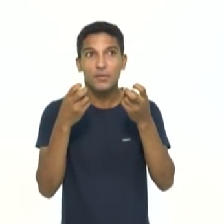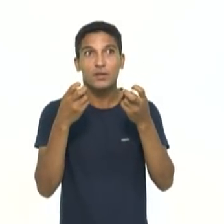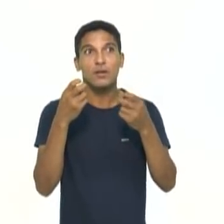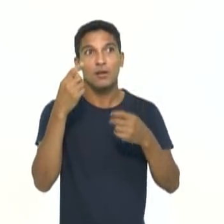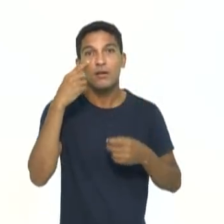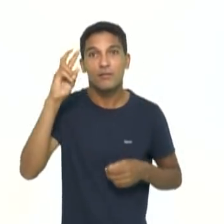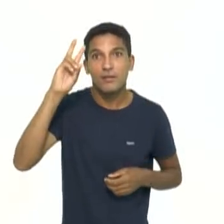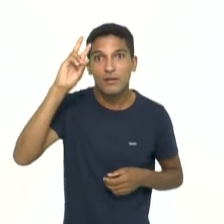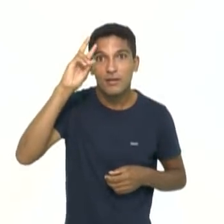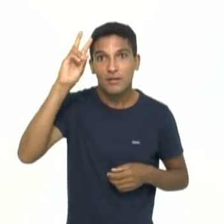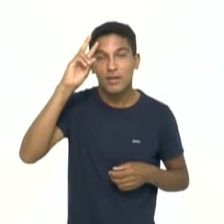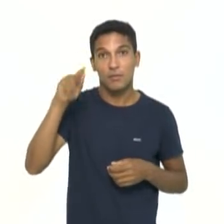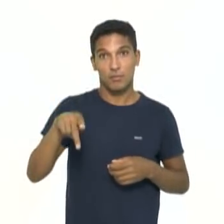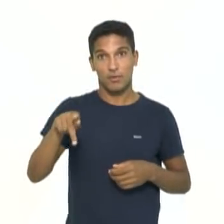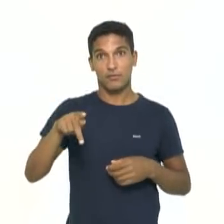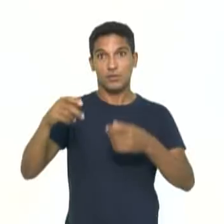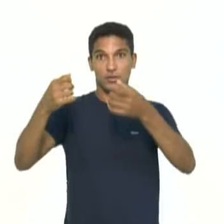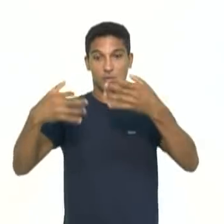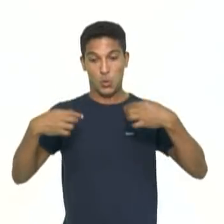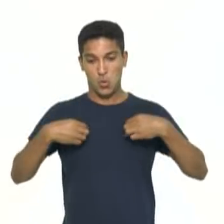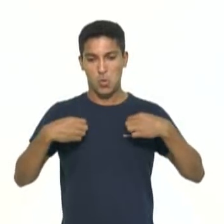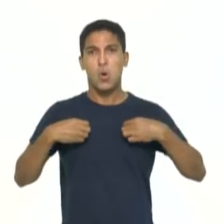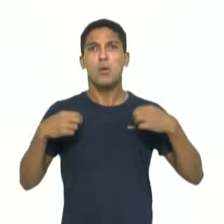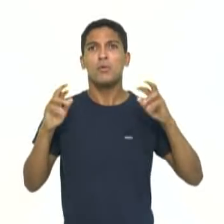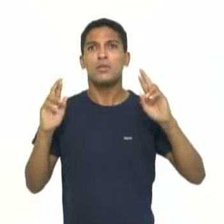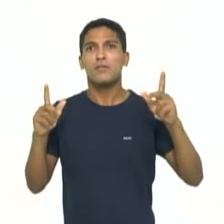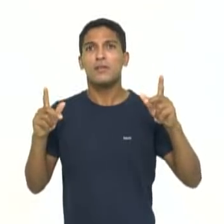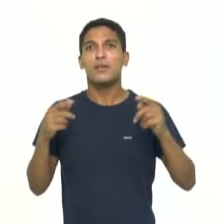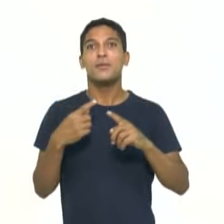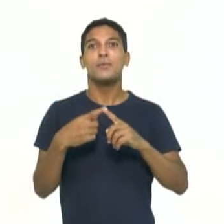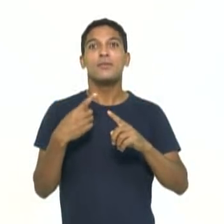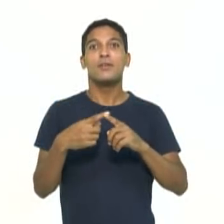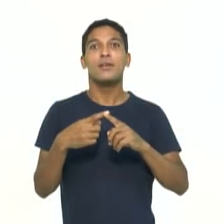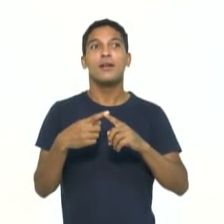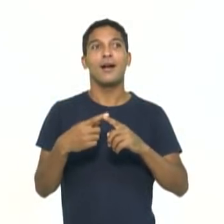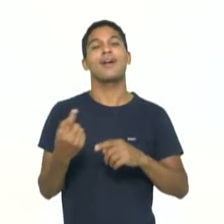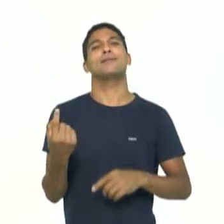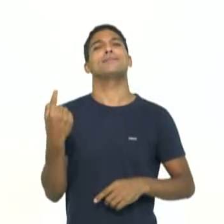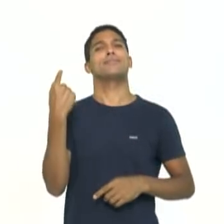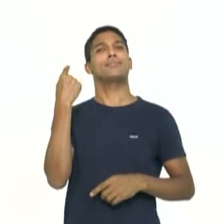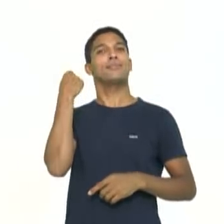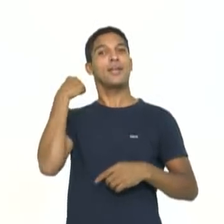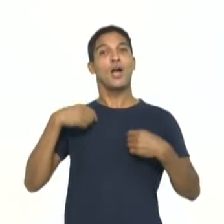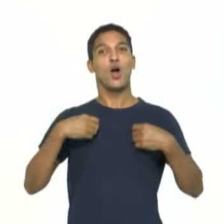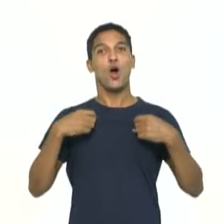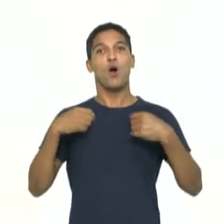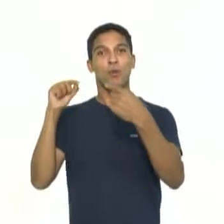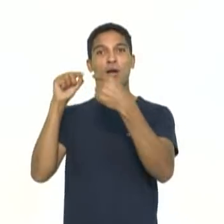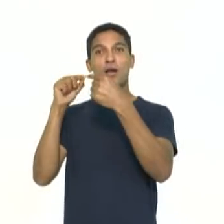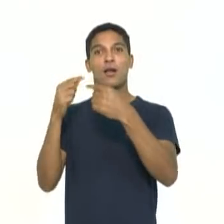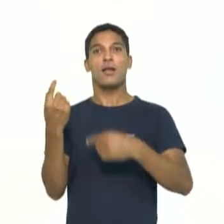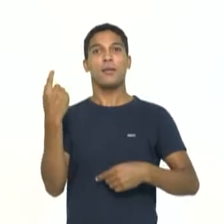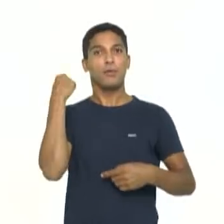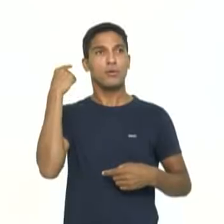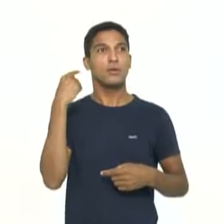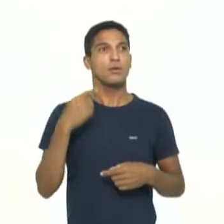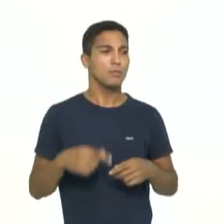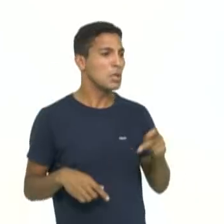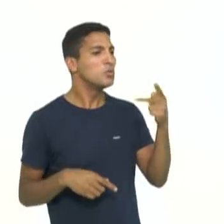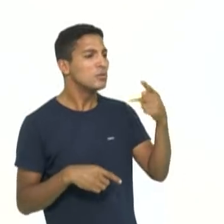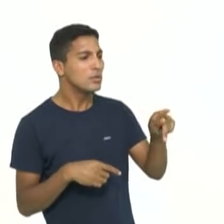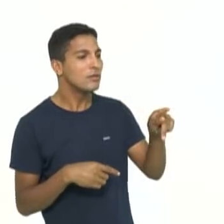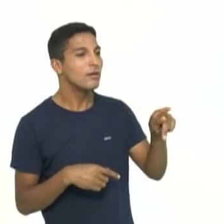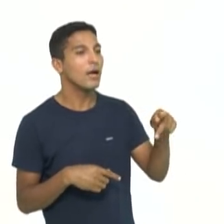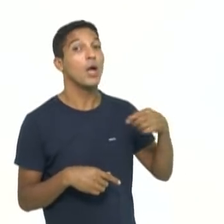Lembra que a professora comentou? O traje da professora é um pouco mais primitivo, não é verdade? E o seu, professora Gorete? É um